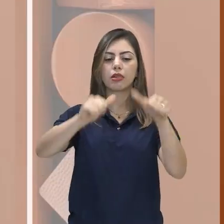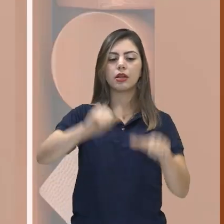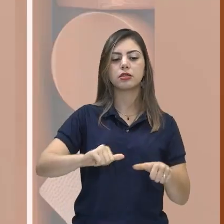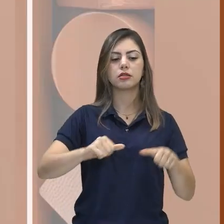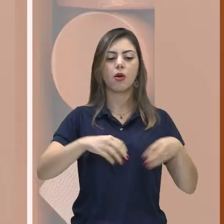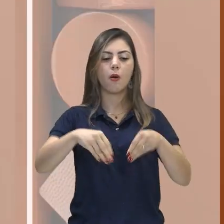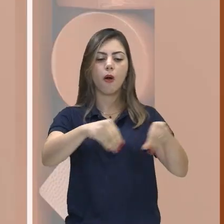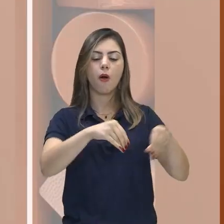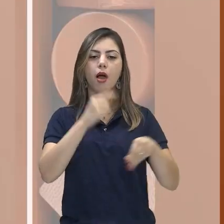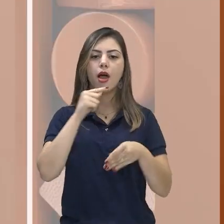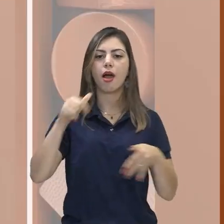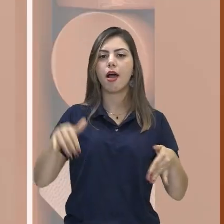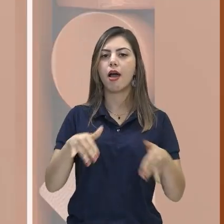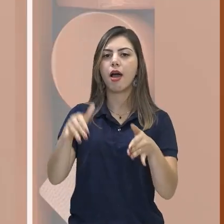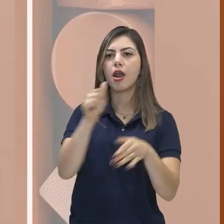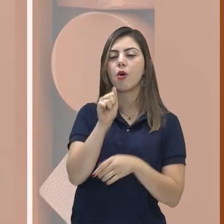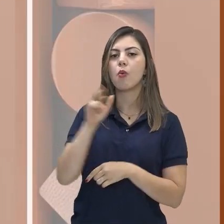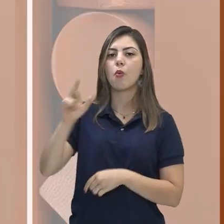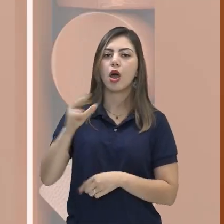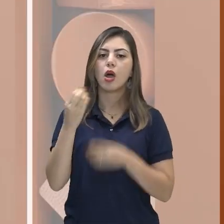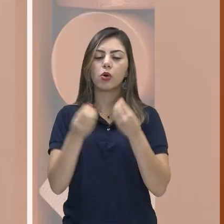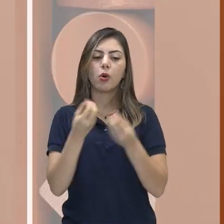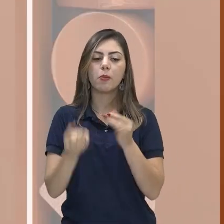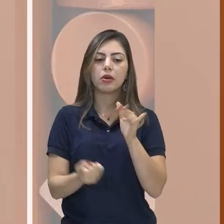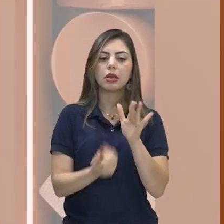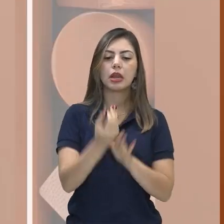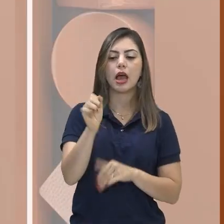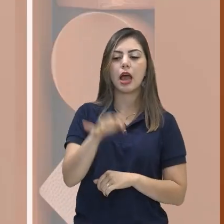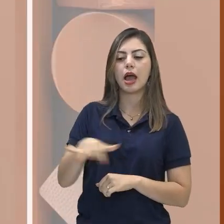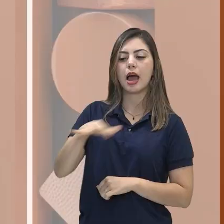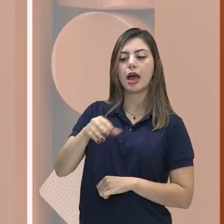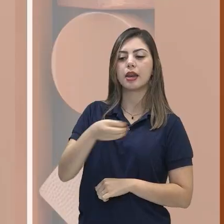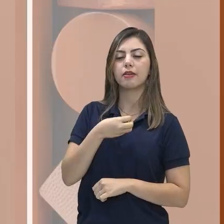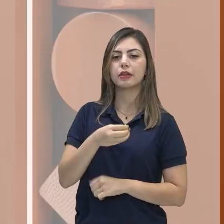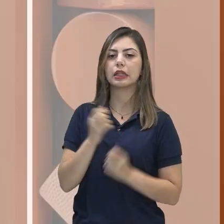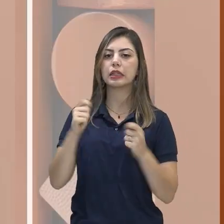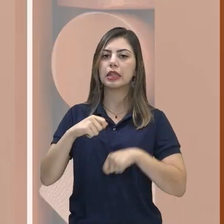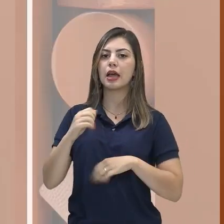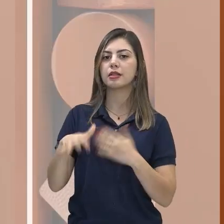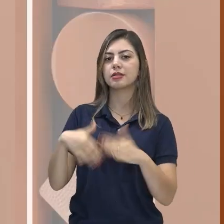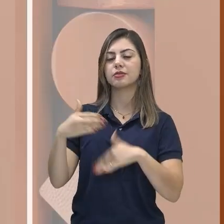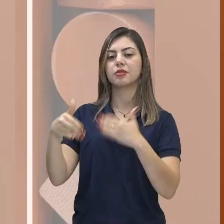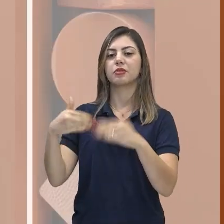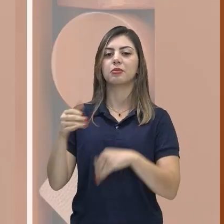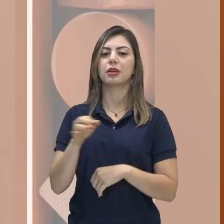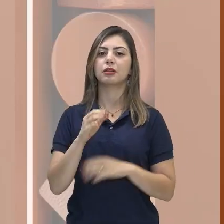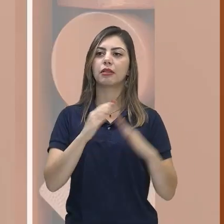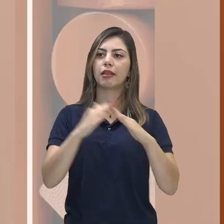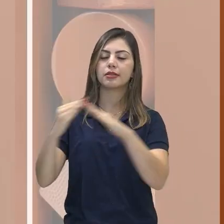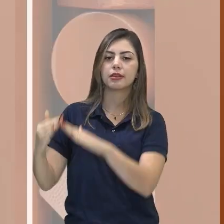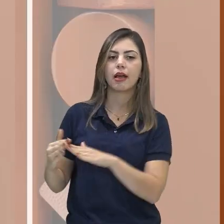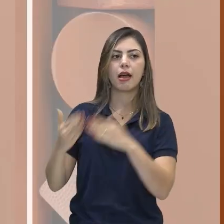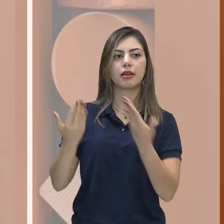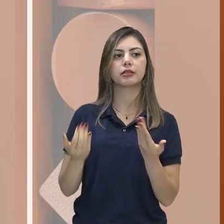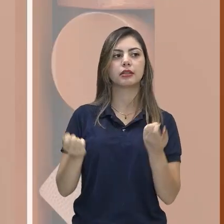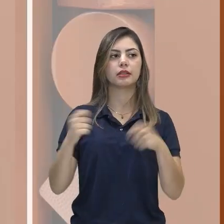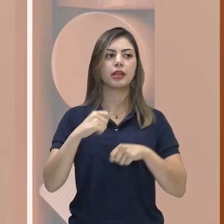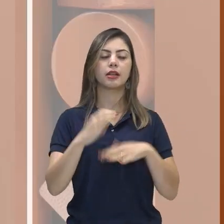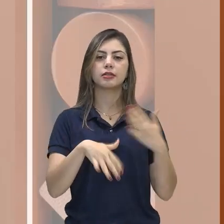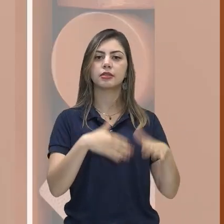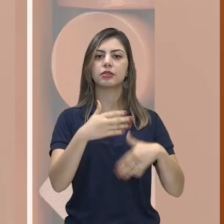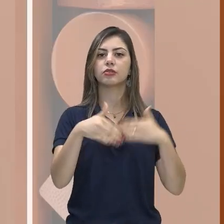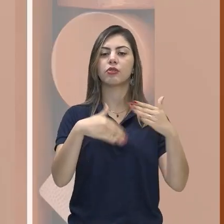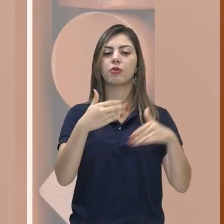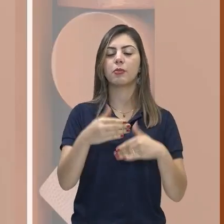água, o ar daquela região, definir em que áreas seriam melhor o desenvolvimento de cada uma, para moradia, para o desenvolvimento